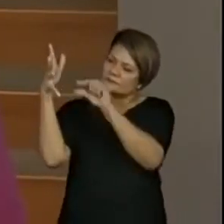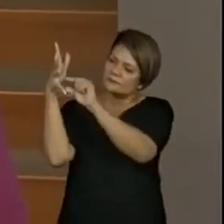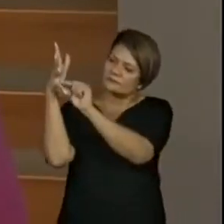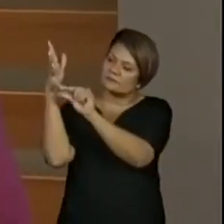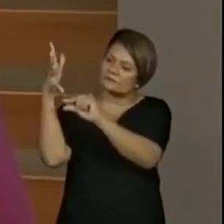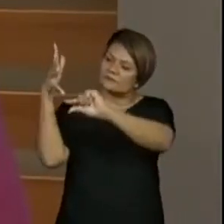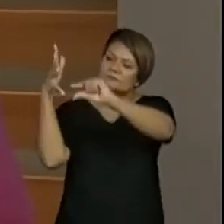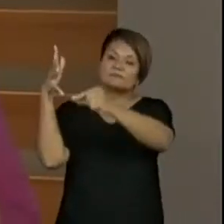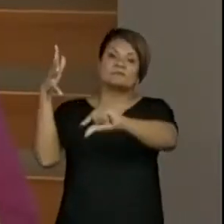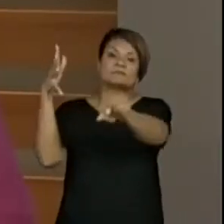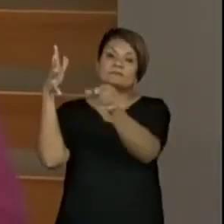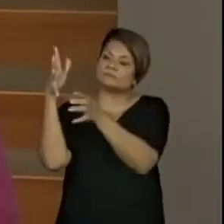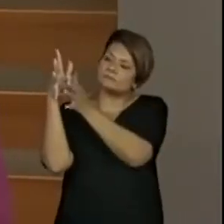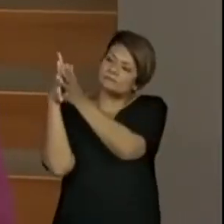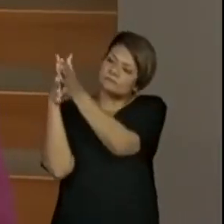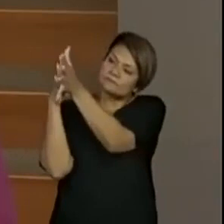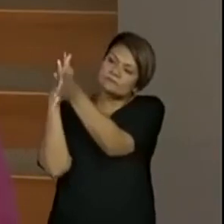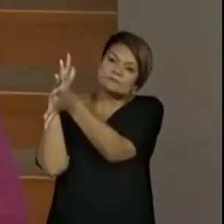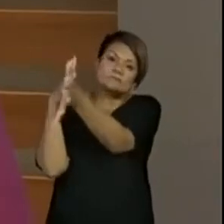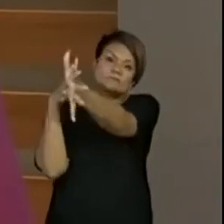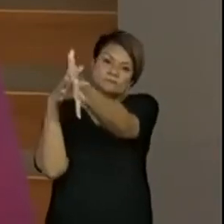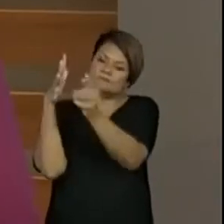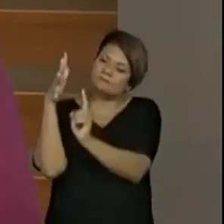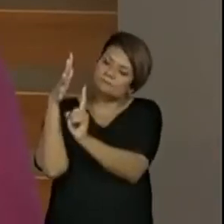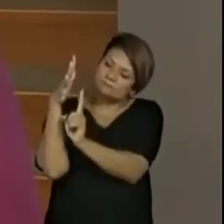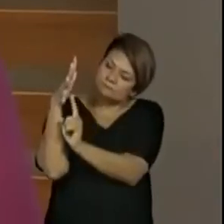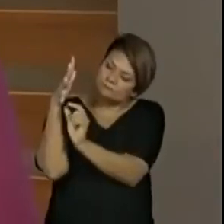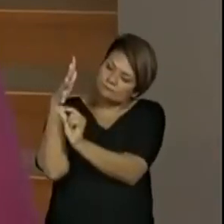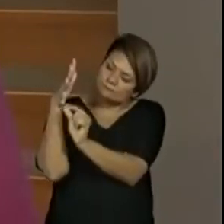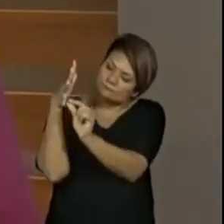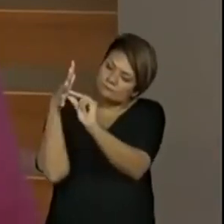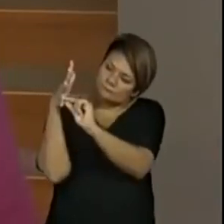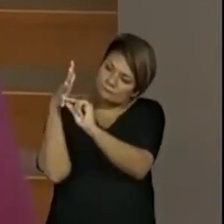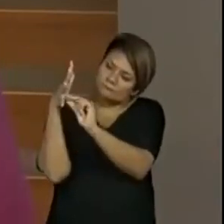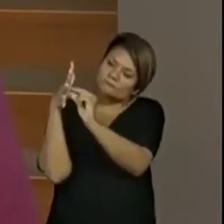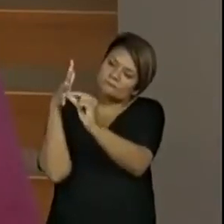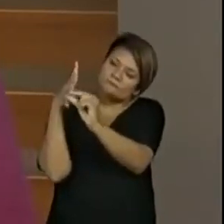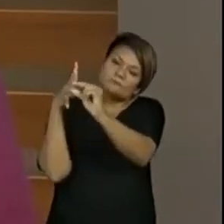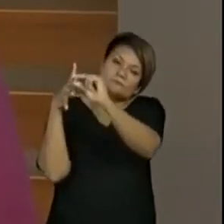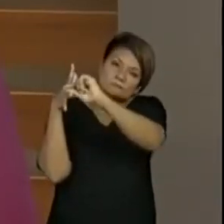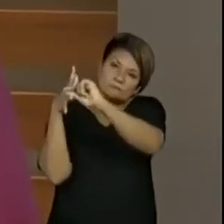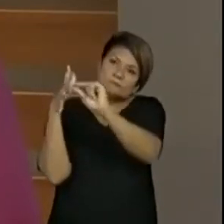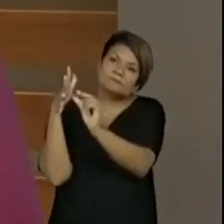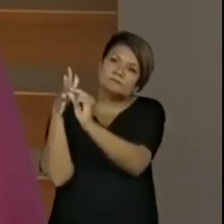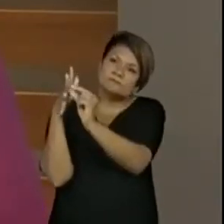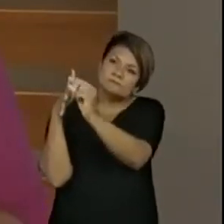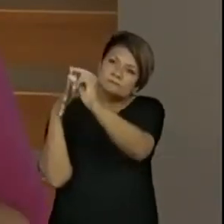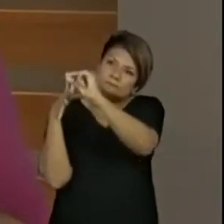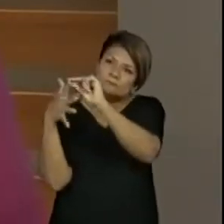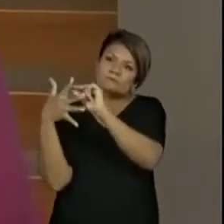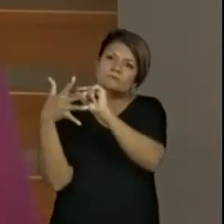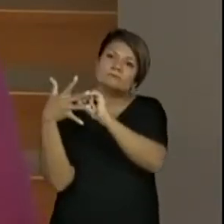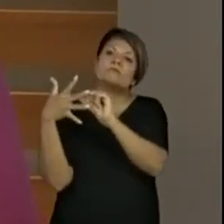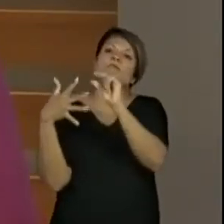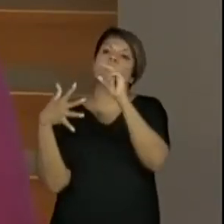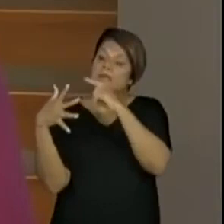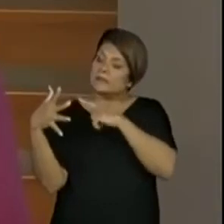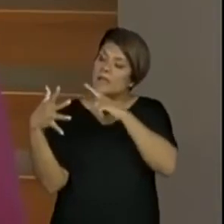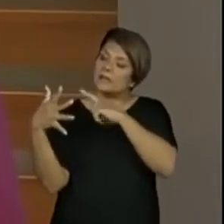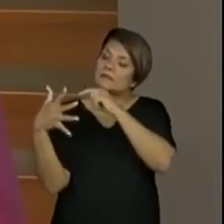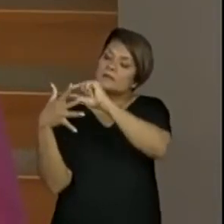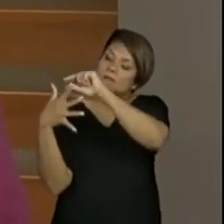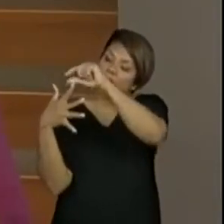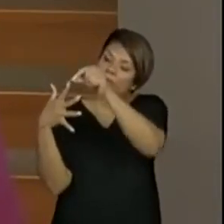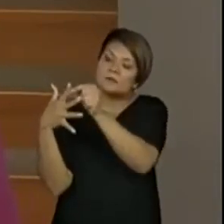tranquila foi contar galho por galho. Assim eu tenho certeza da quantidade que eu estou colocando ali. Então, é uma outra estratégia,